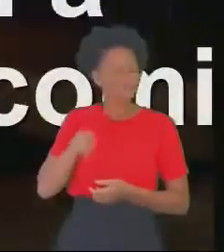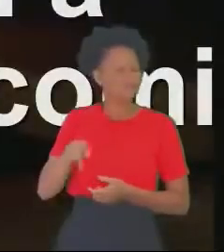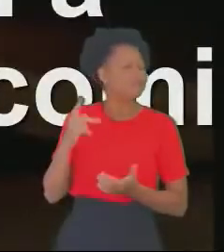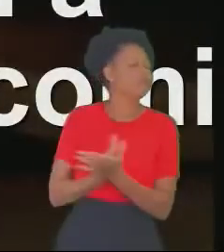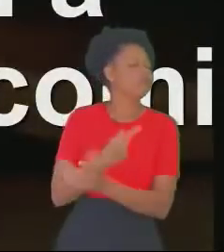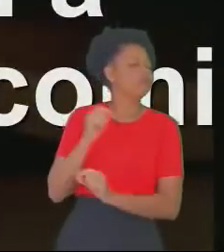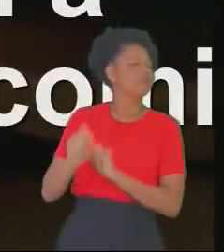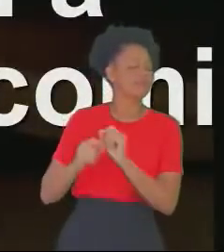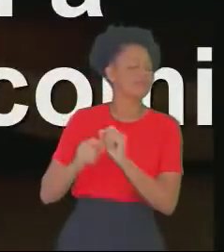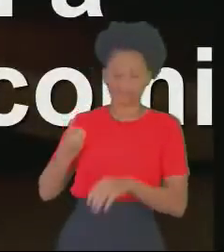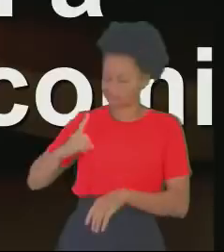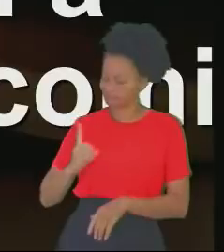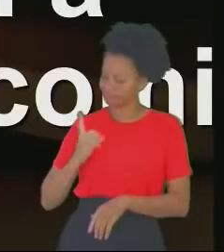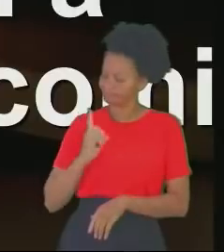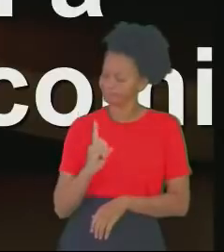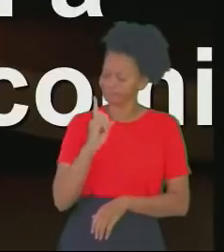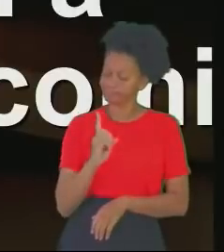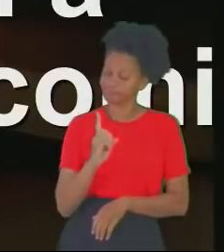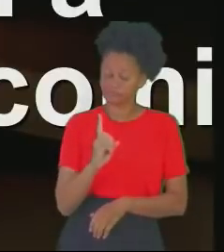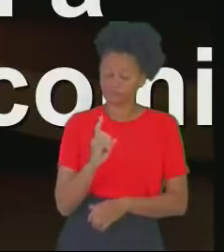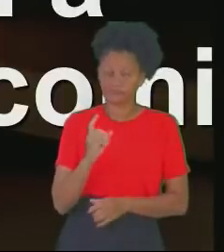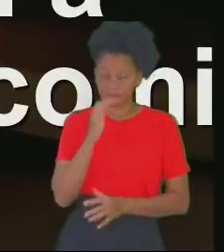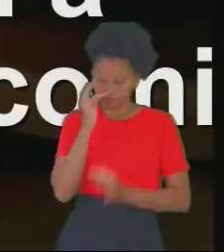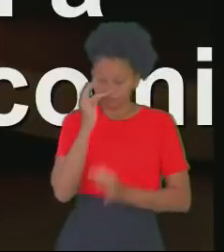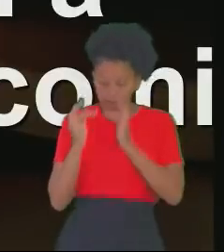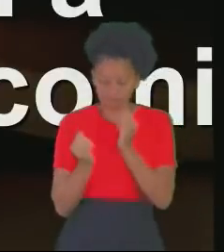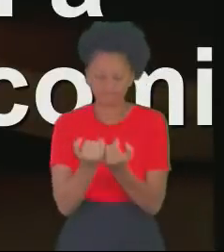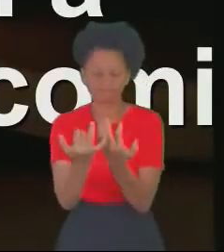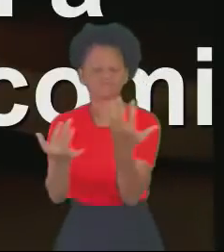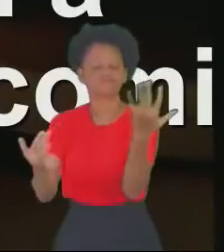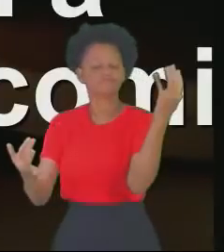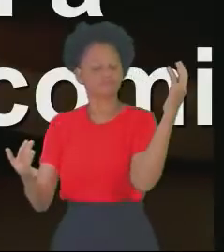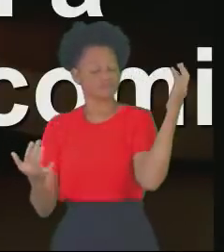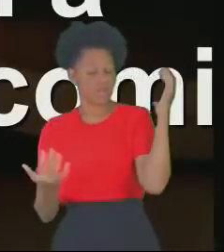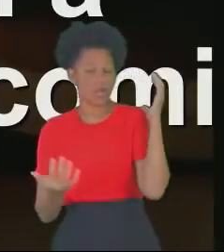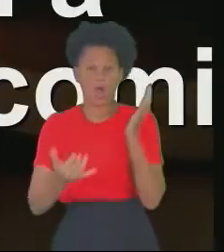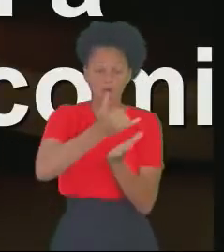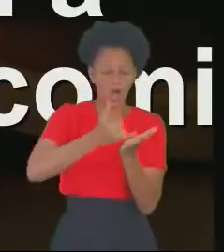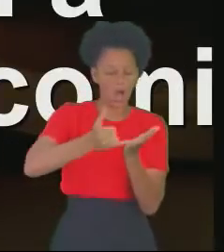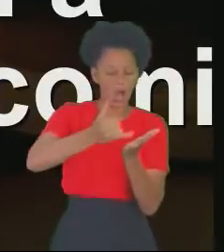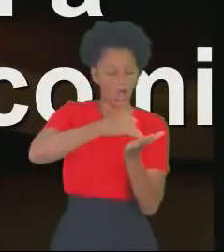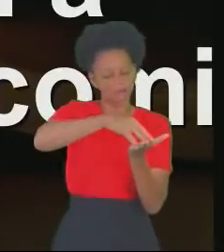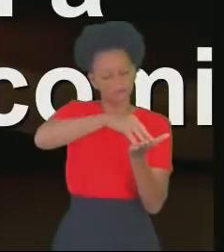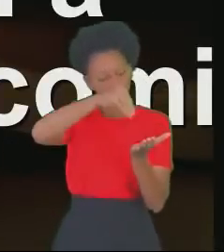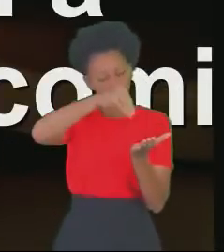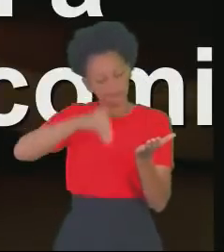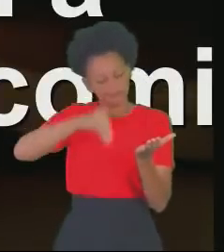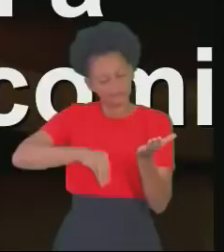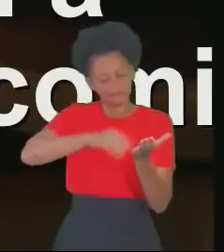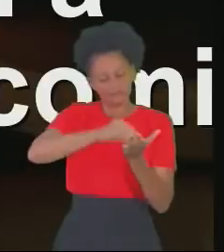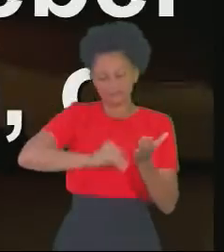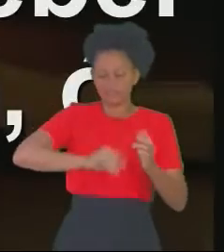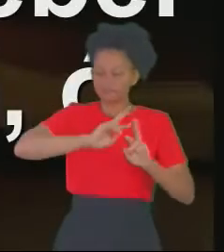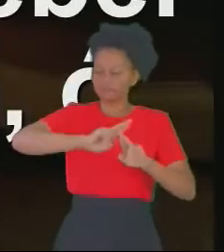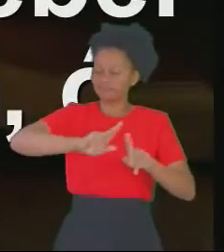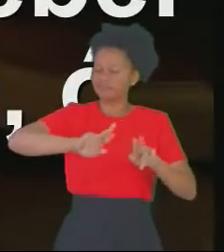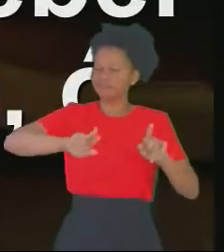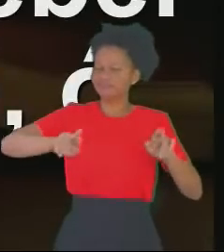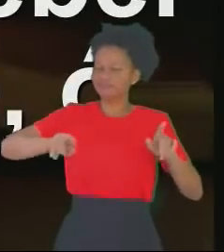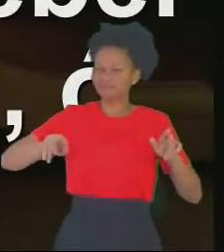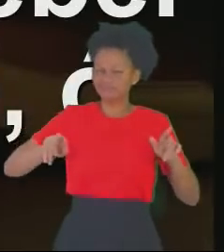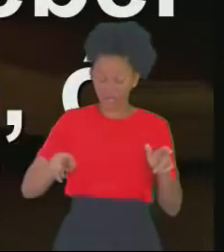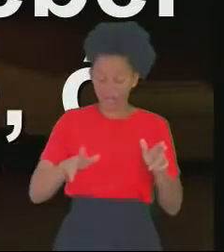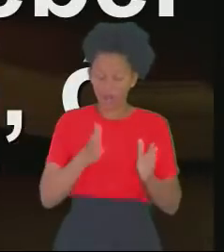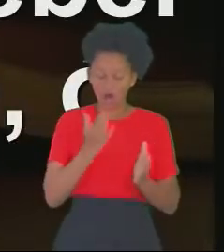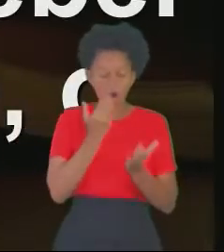veio no jardim? Colhi a minha mirra com a minha especiaria. Comi o